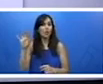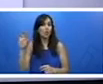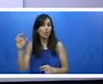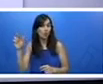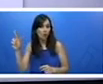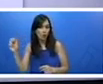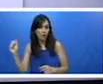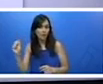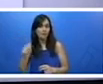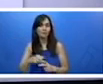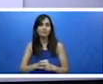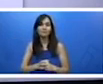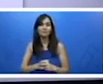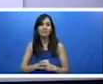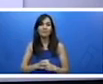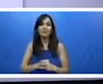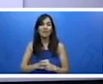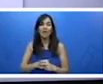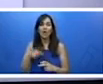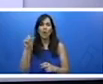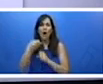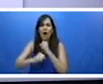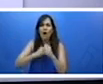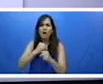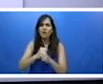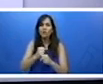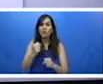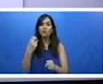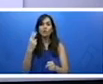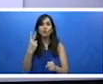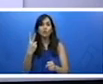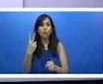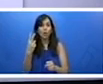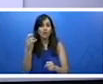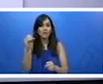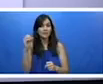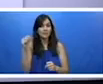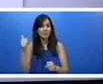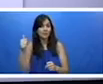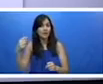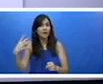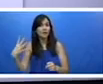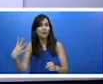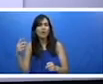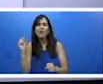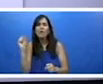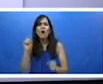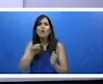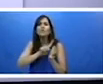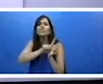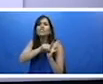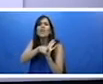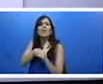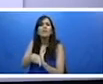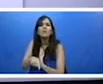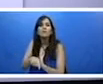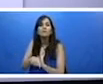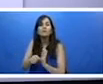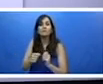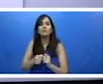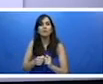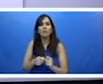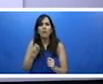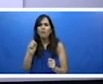173, o ano da publicação 2014, há 6 anos. Gênero, A que gênero compete?